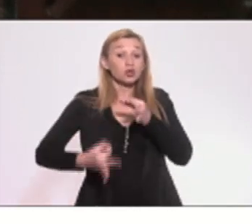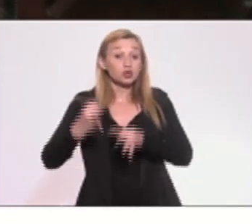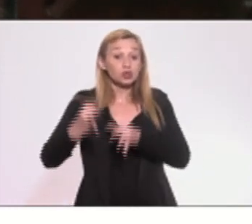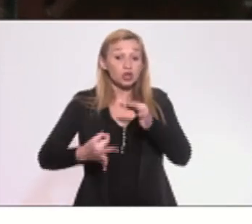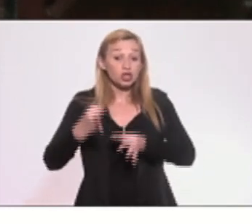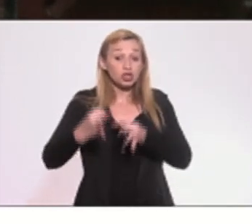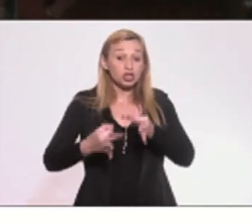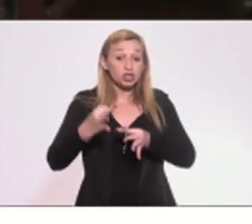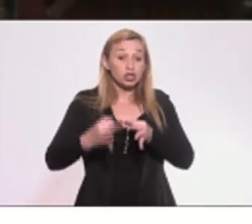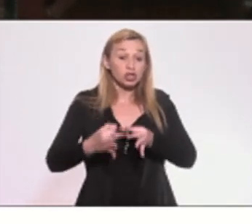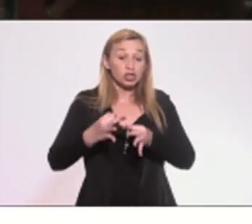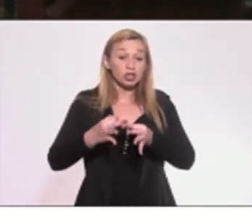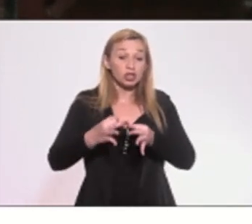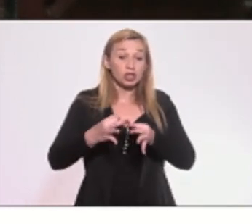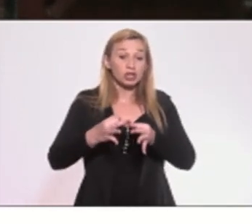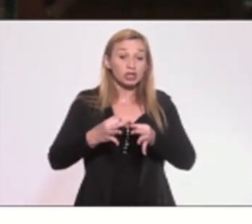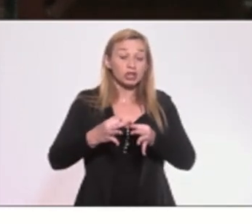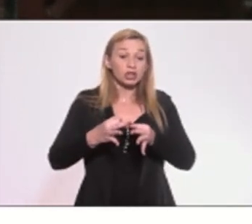nossos colos.